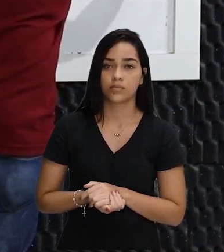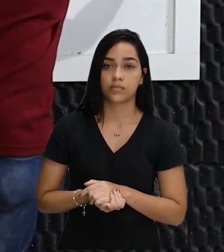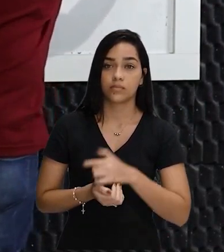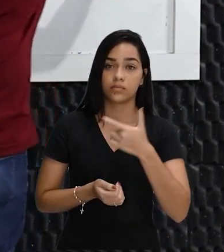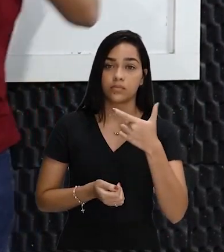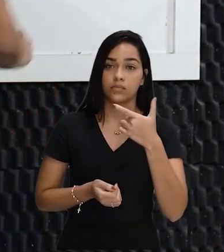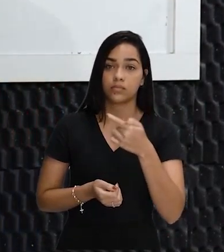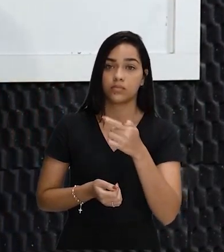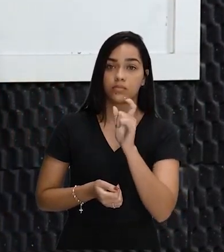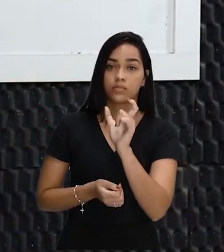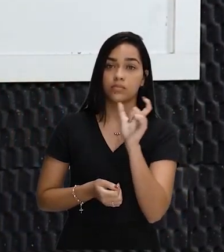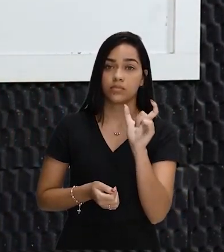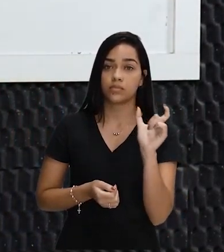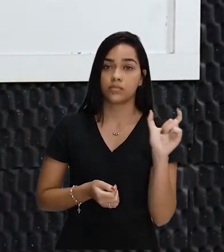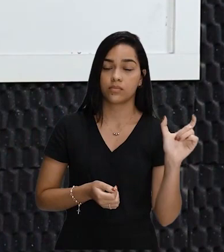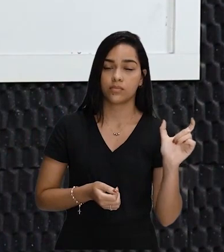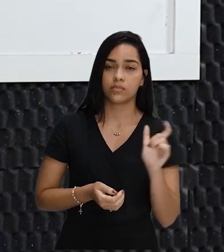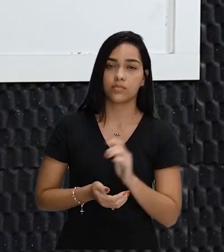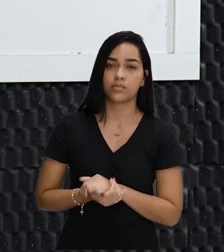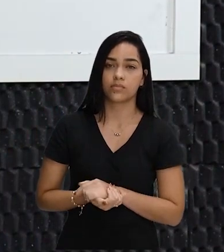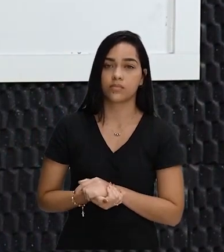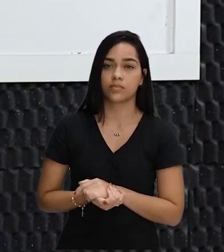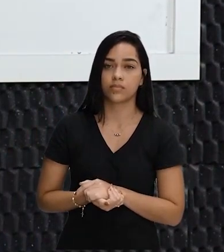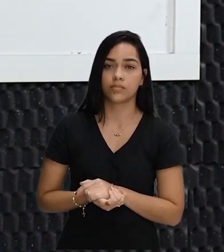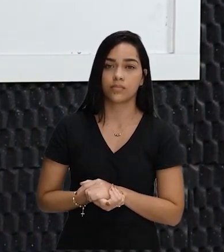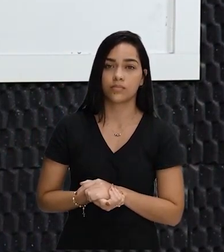27 palavras com